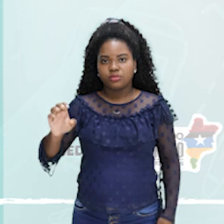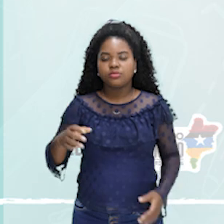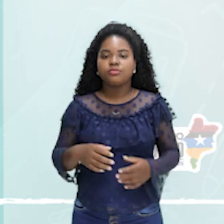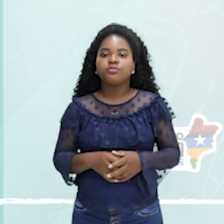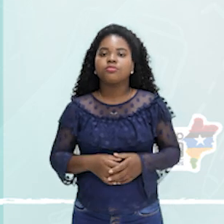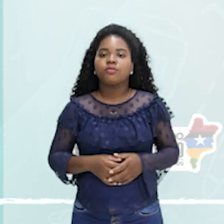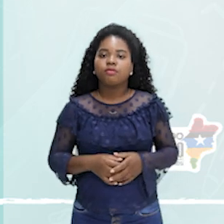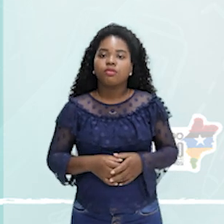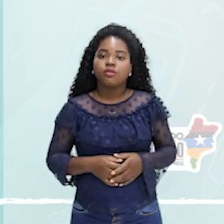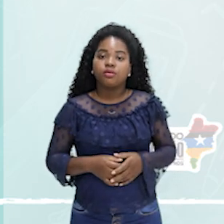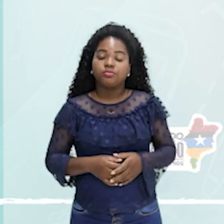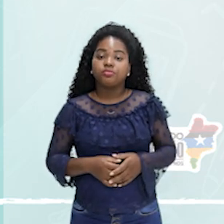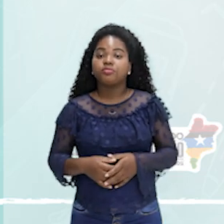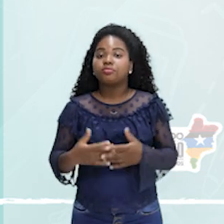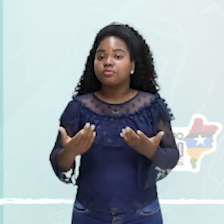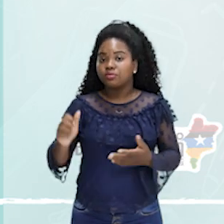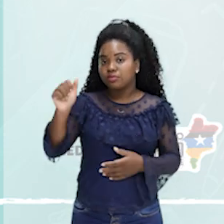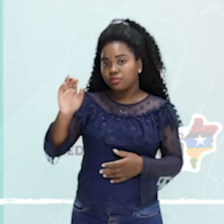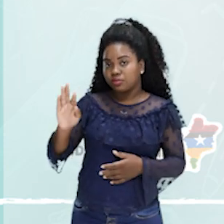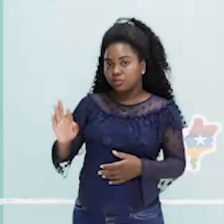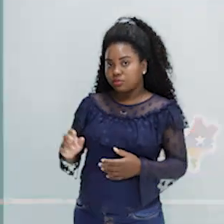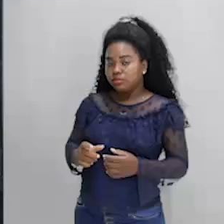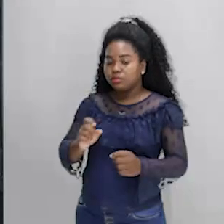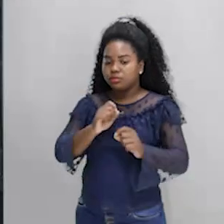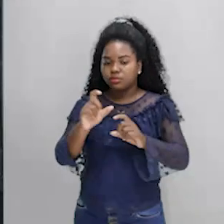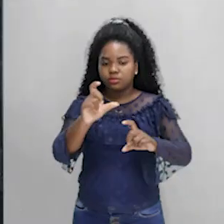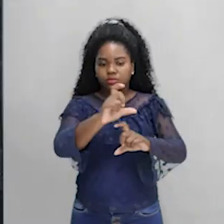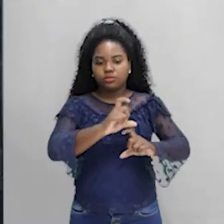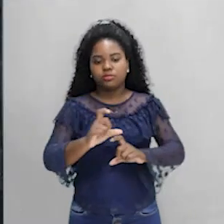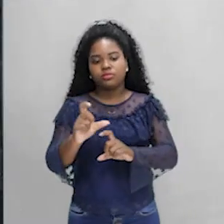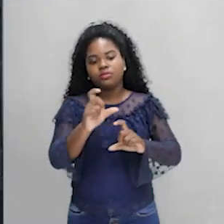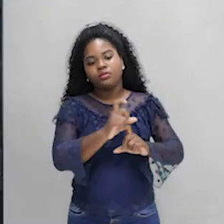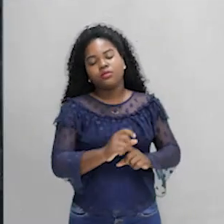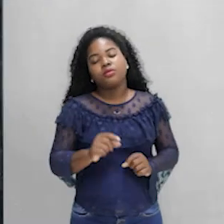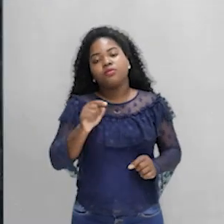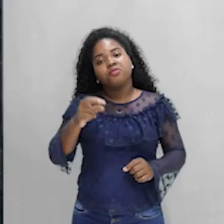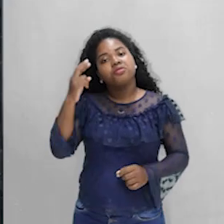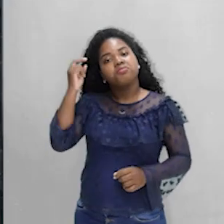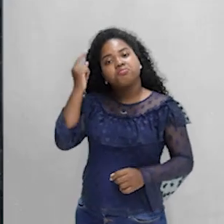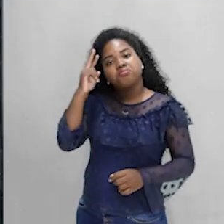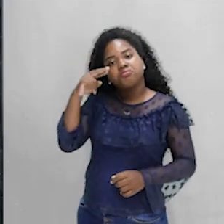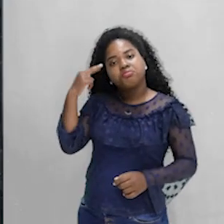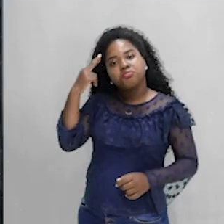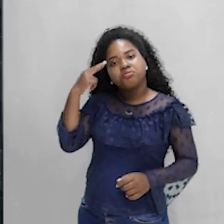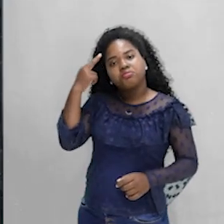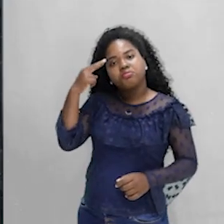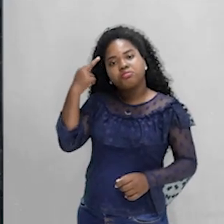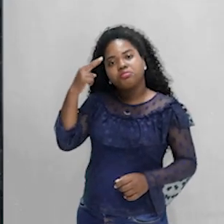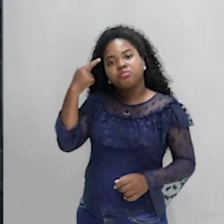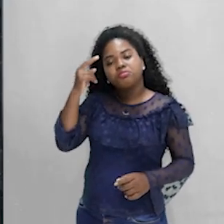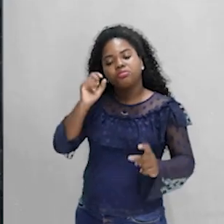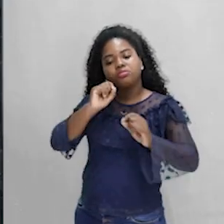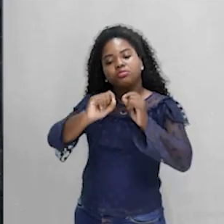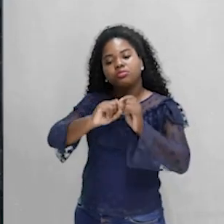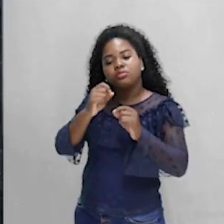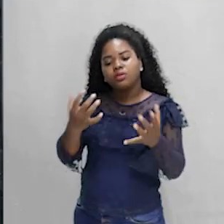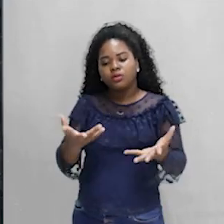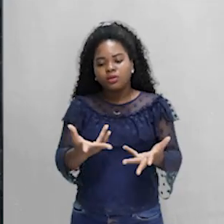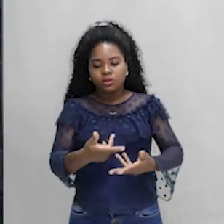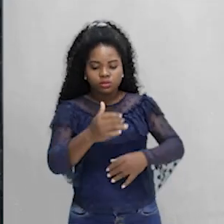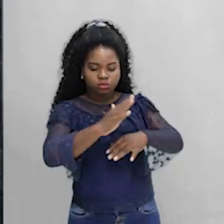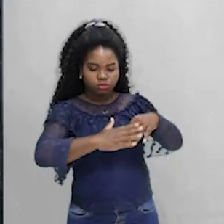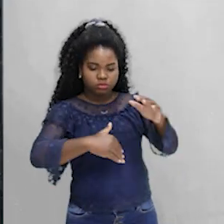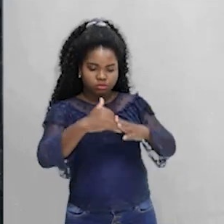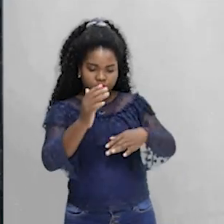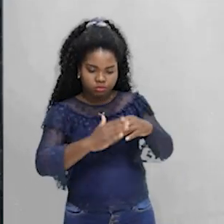Gente, nesse caso, é uma charge que vai fazer você refletir sobre a questão de qualificação